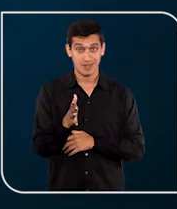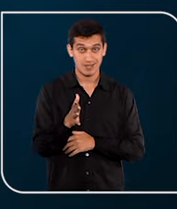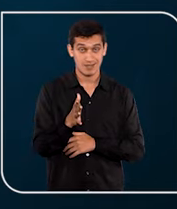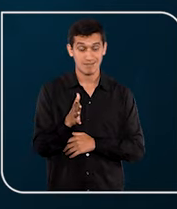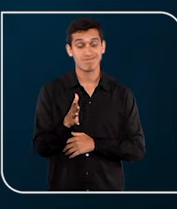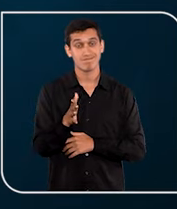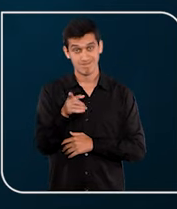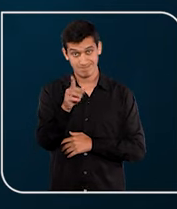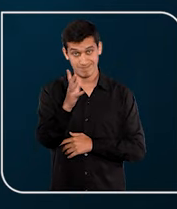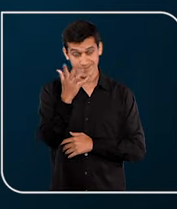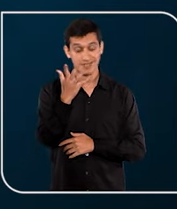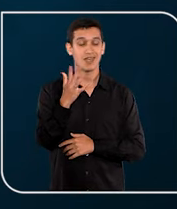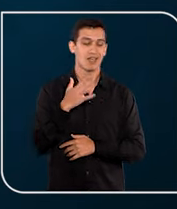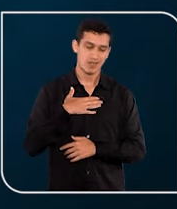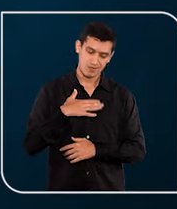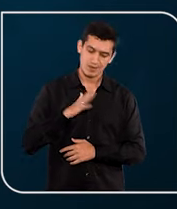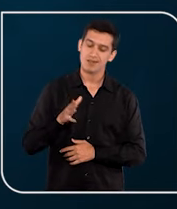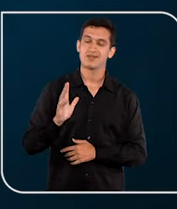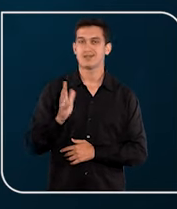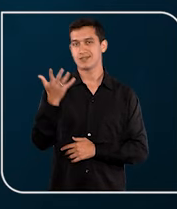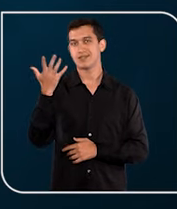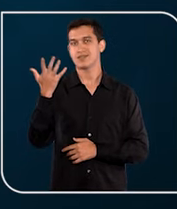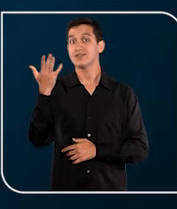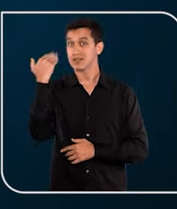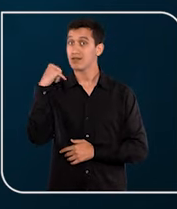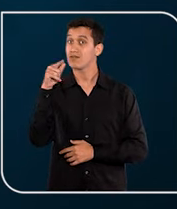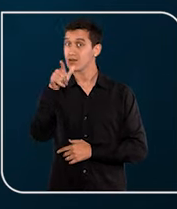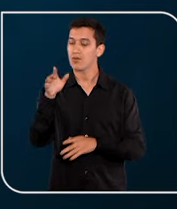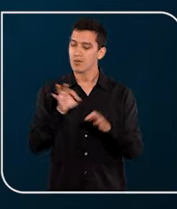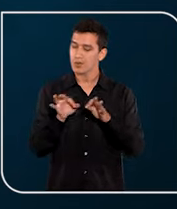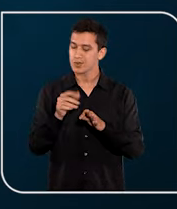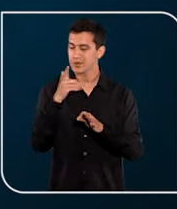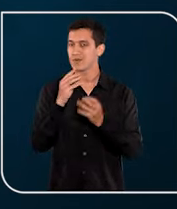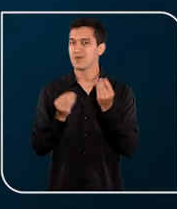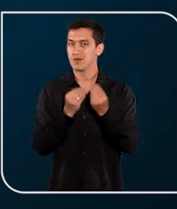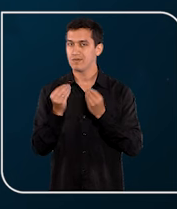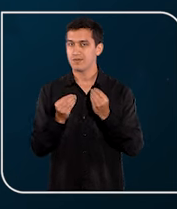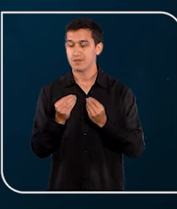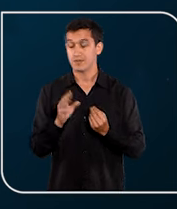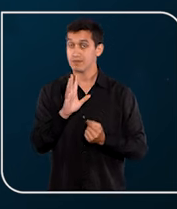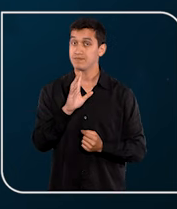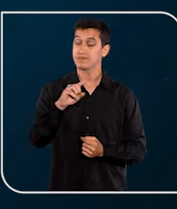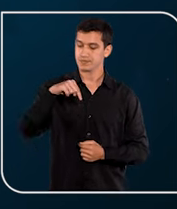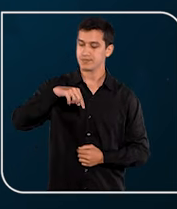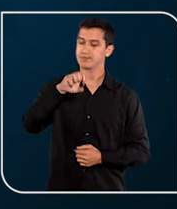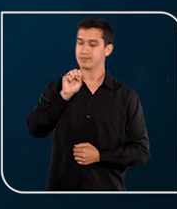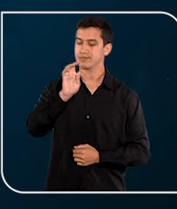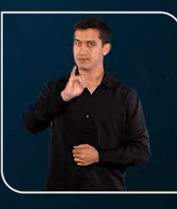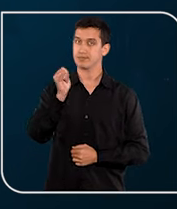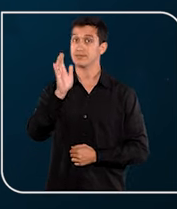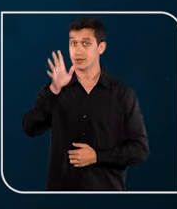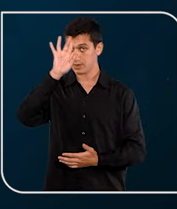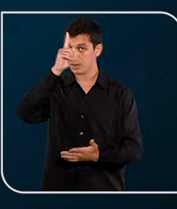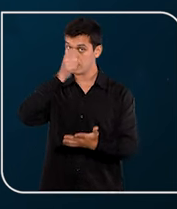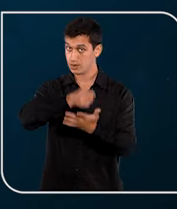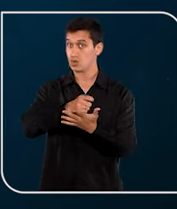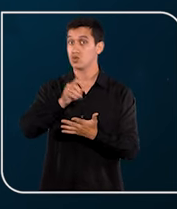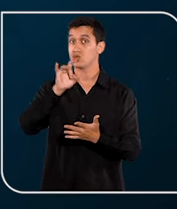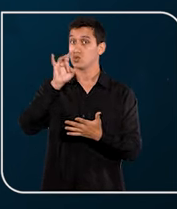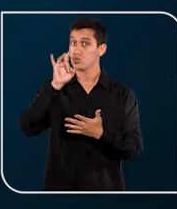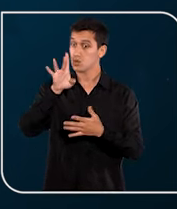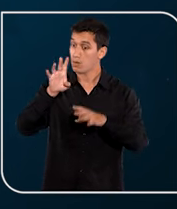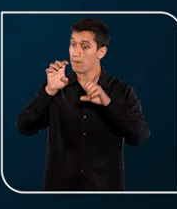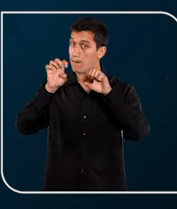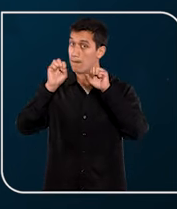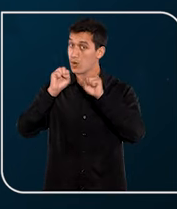isso aí já aconteceu comigo e eu sei como é que você pode resolver essa situação. O STJ, o Tribunal da Cidadania, já decidiu. Só